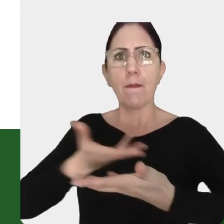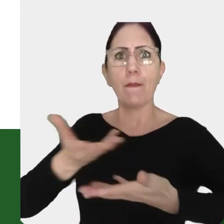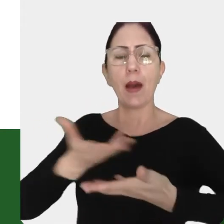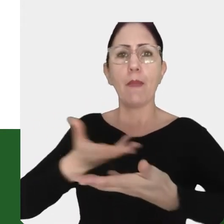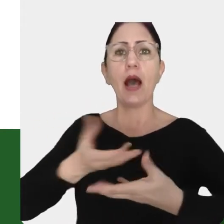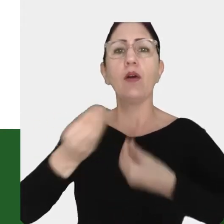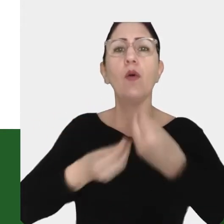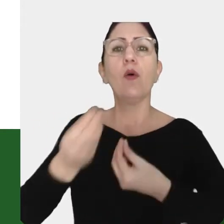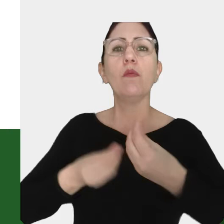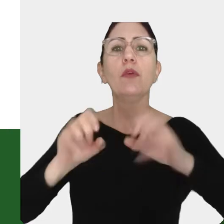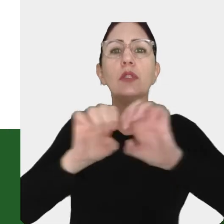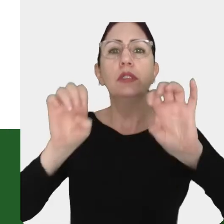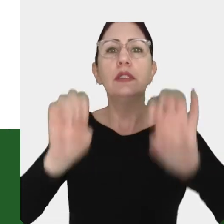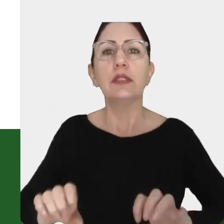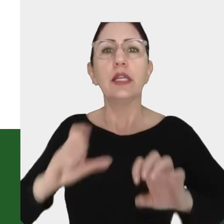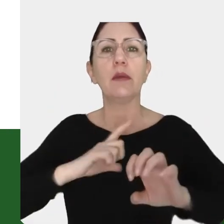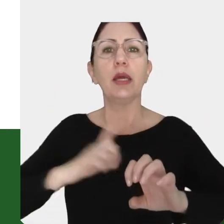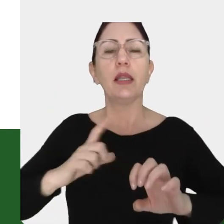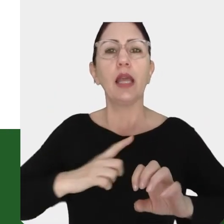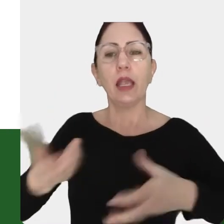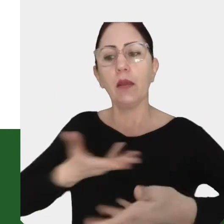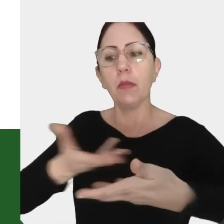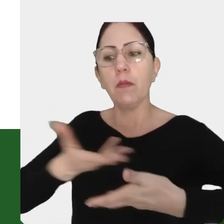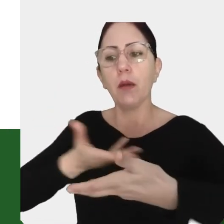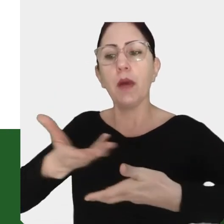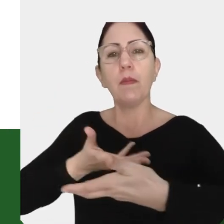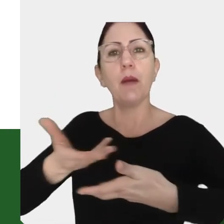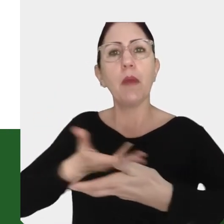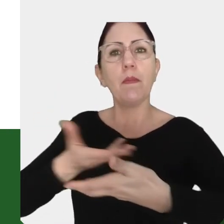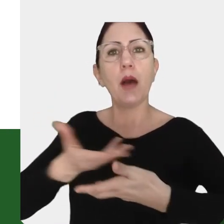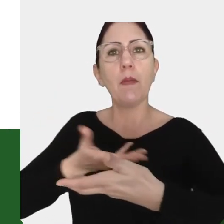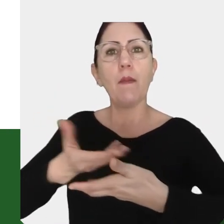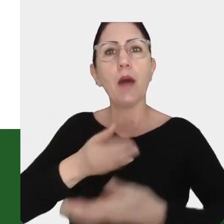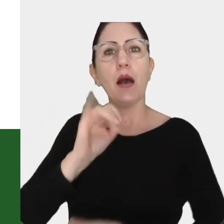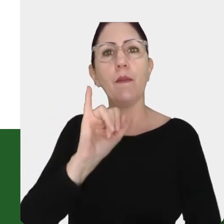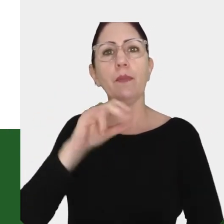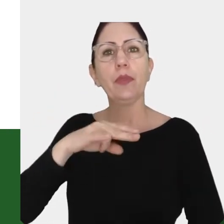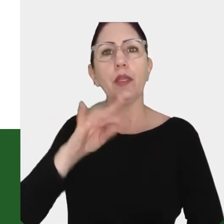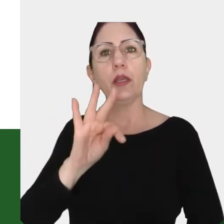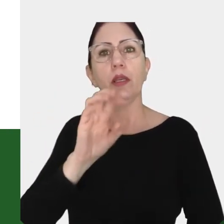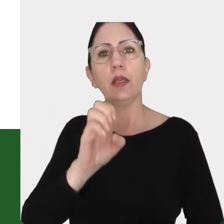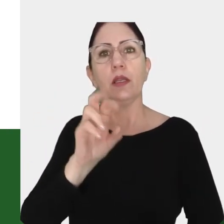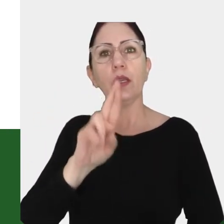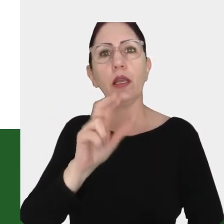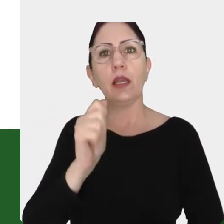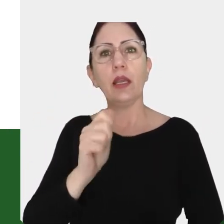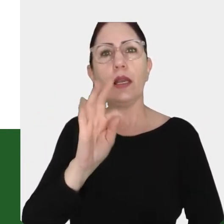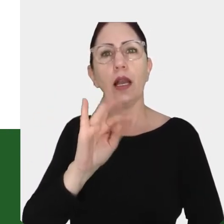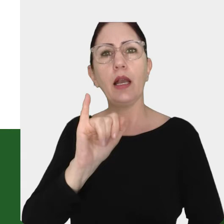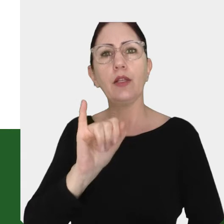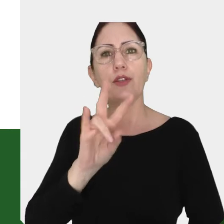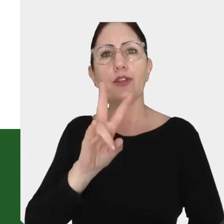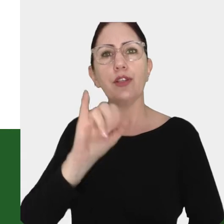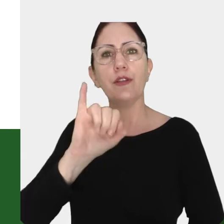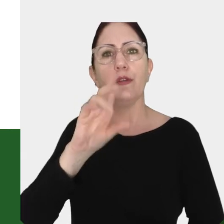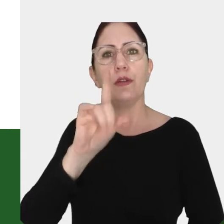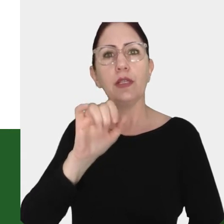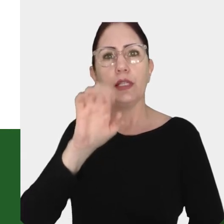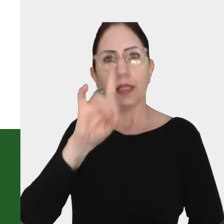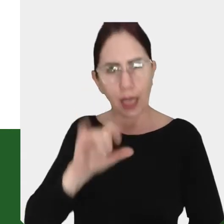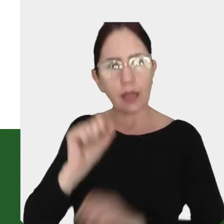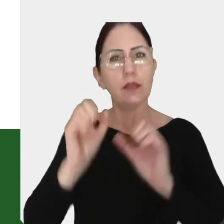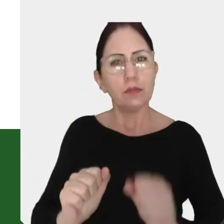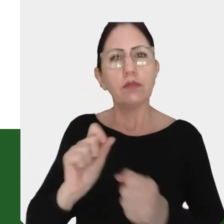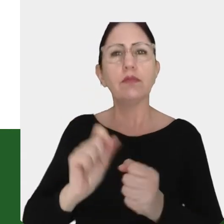sistema permite que o usuário seja durante a interação. E a interatividade é o que pode ser medida. Então, a gente